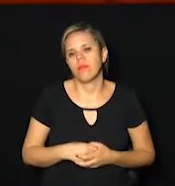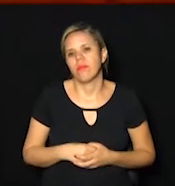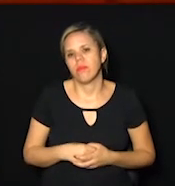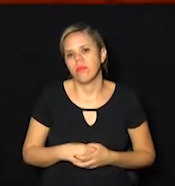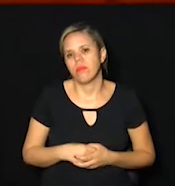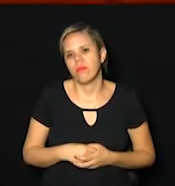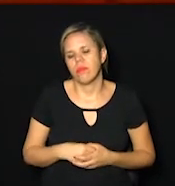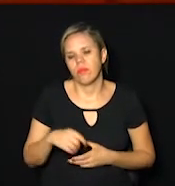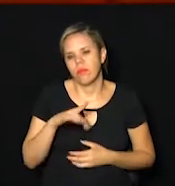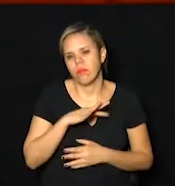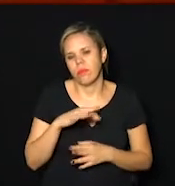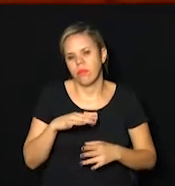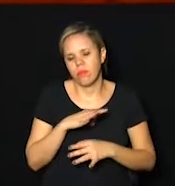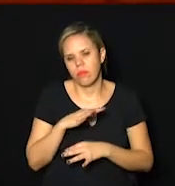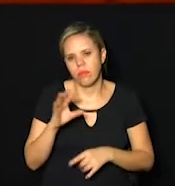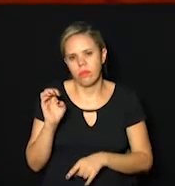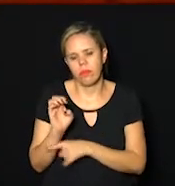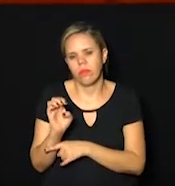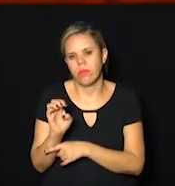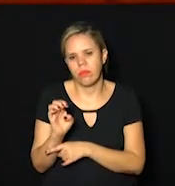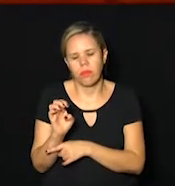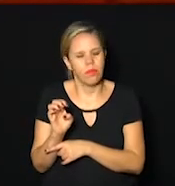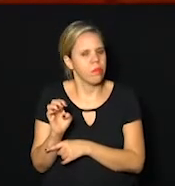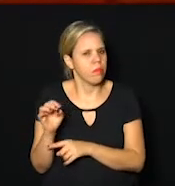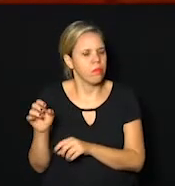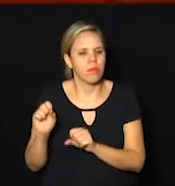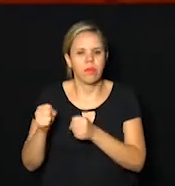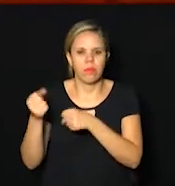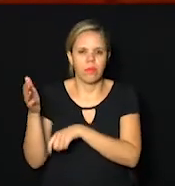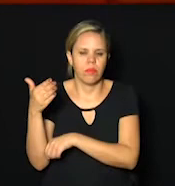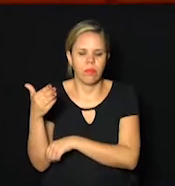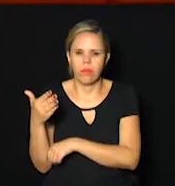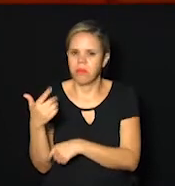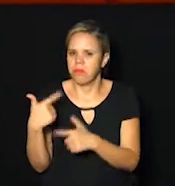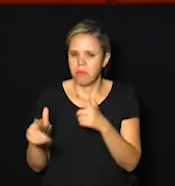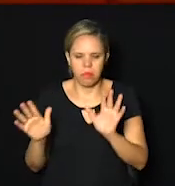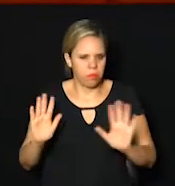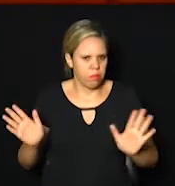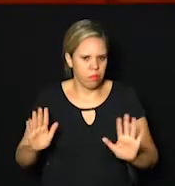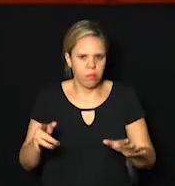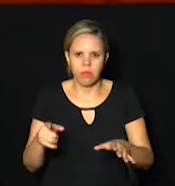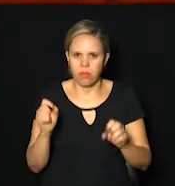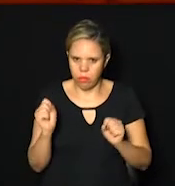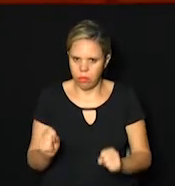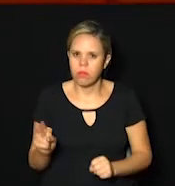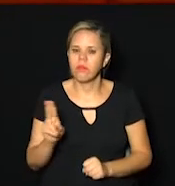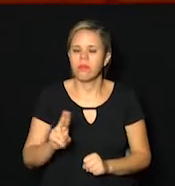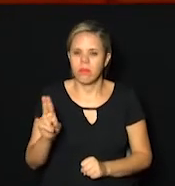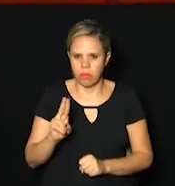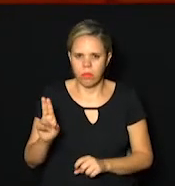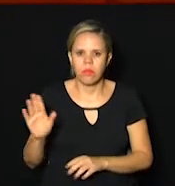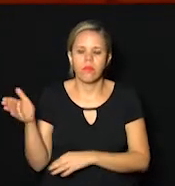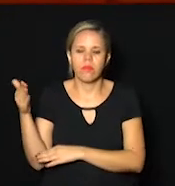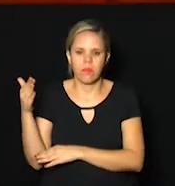da cidade, do estado, bandeira, por exemplo, não tem problema. Você pode utilizar bandeira para fundo de foto, para peça